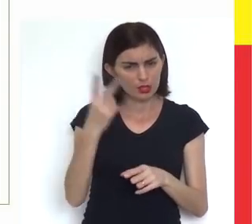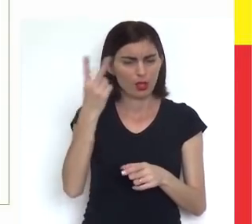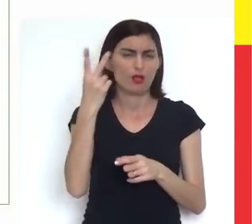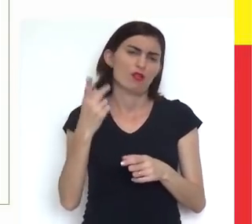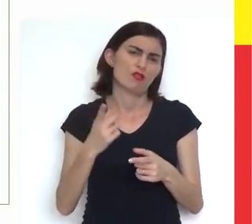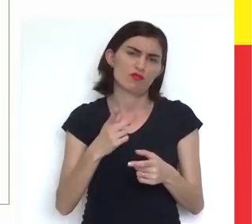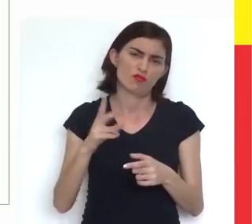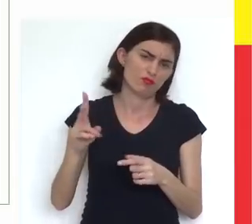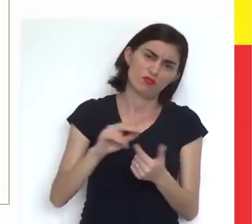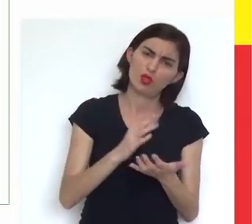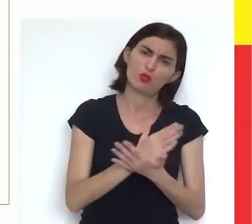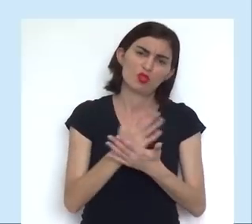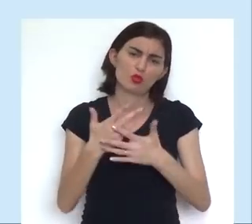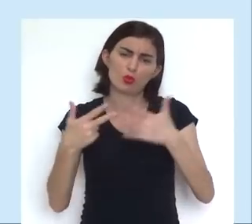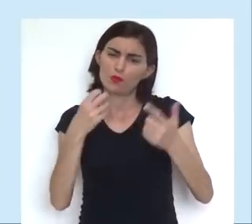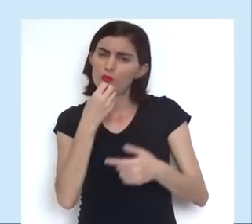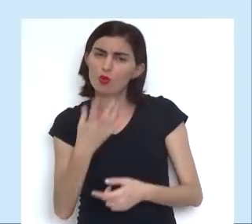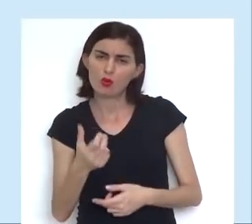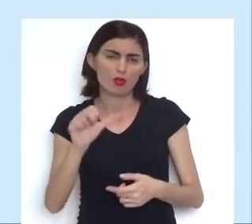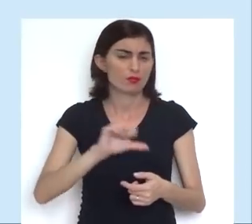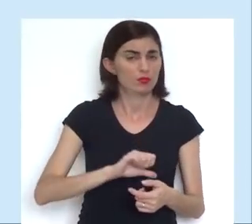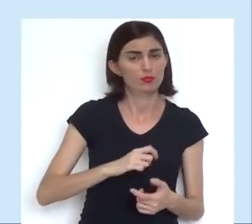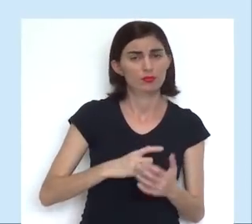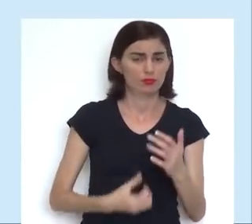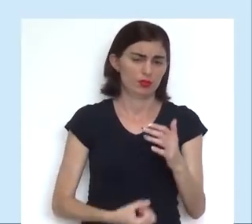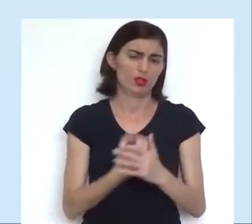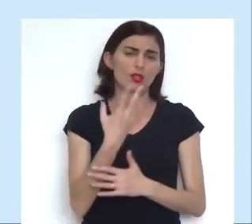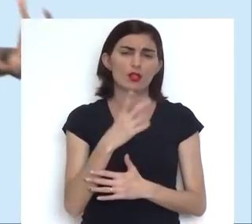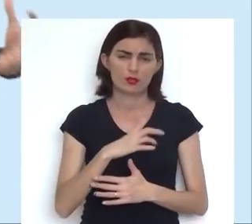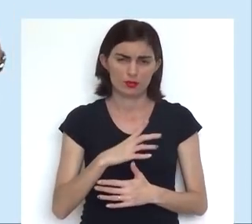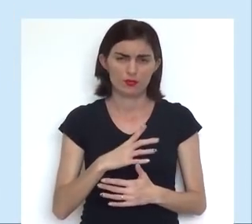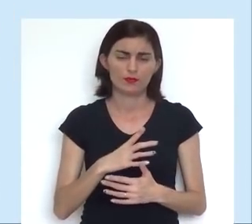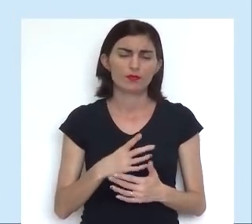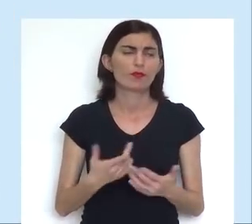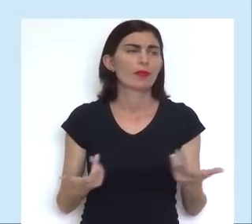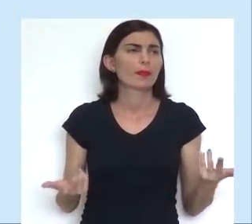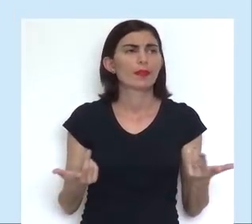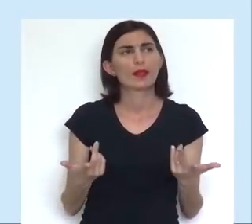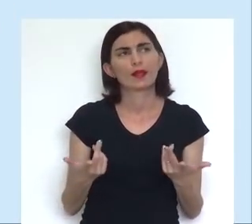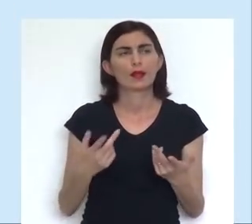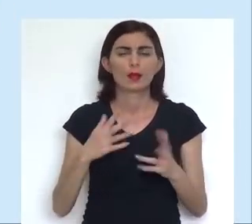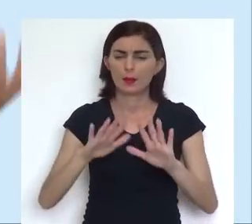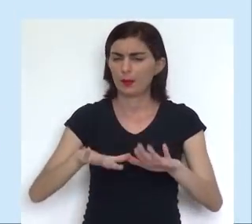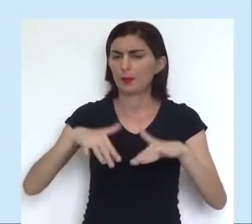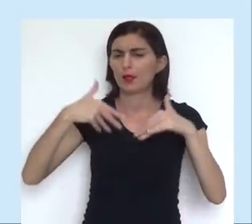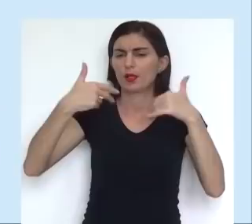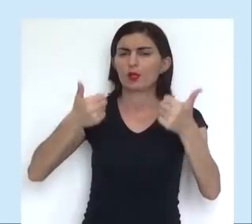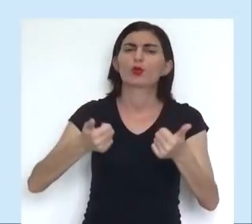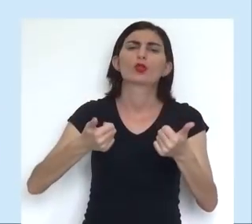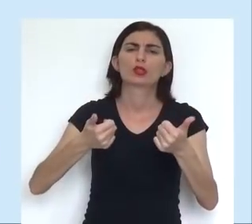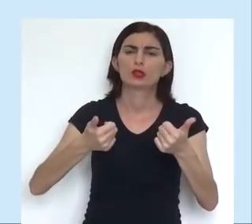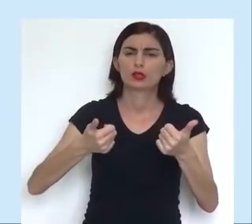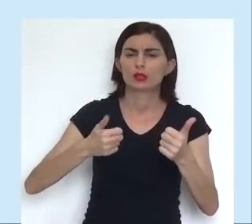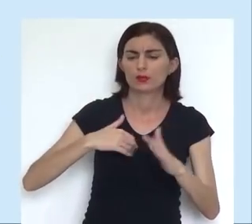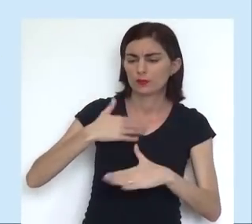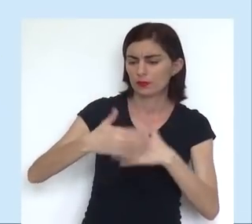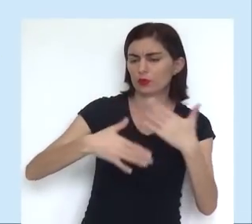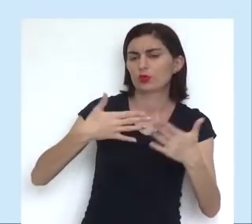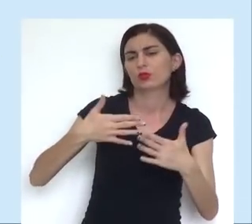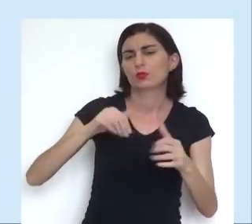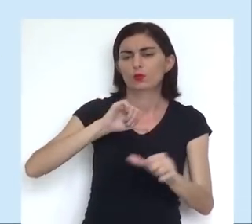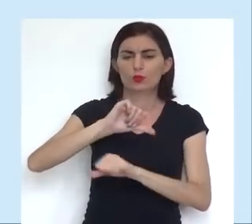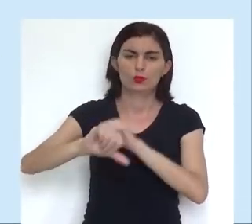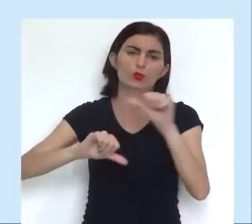e desvantagens na criação, né, nessa extensão de melhoria, nessa extensão